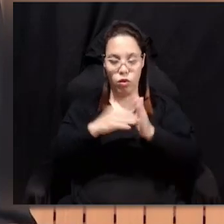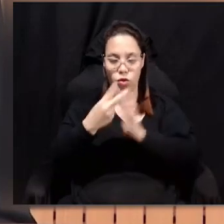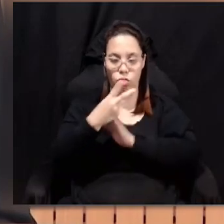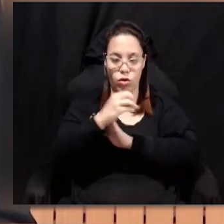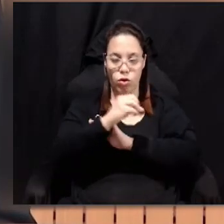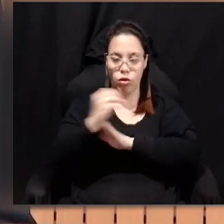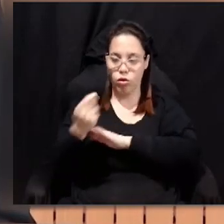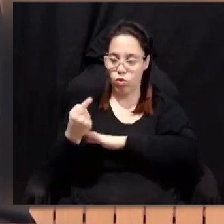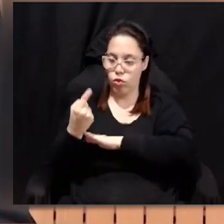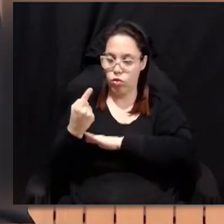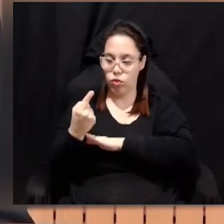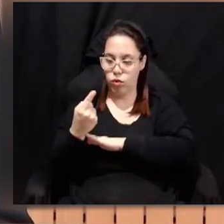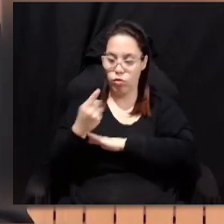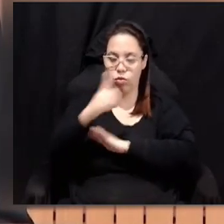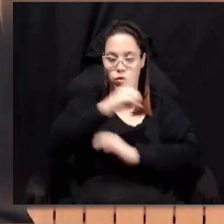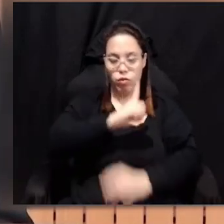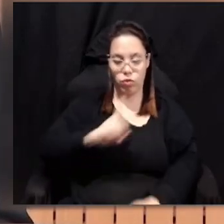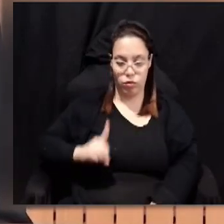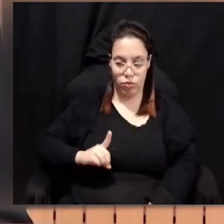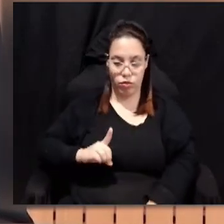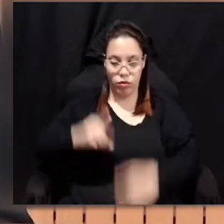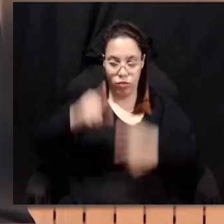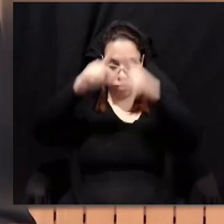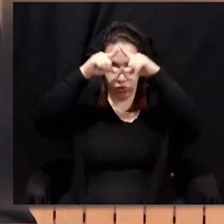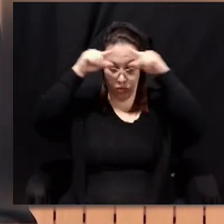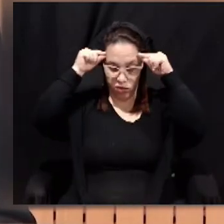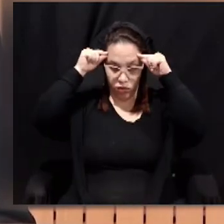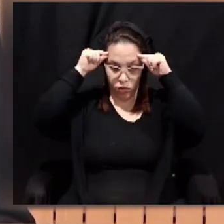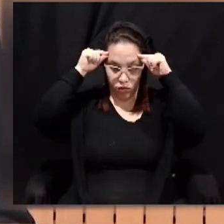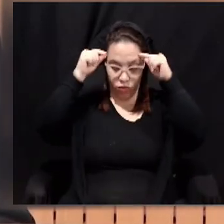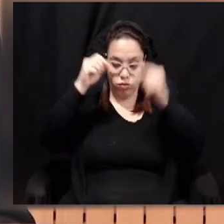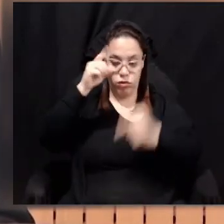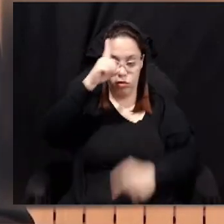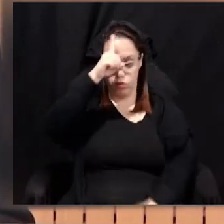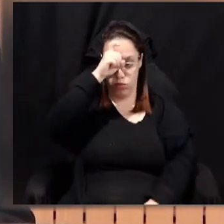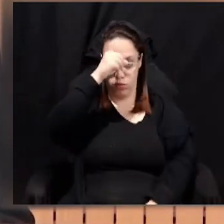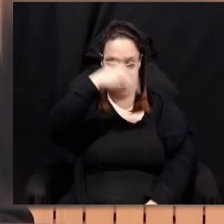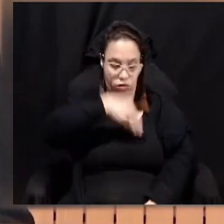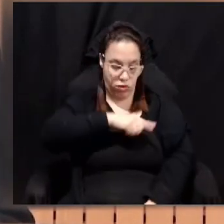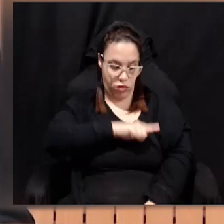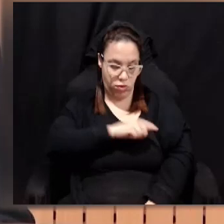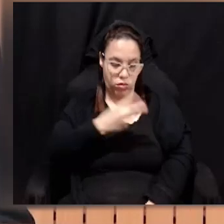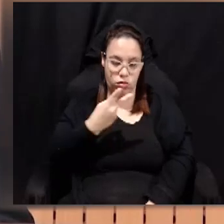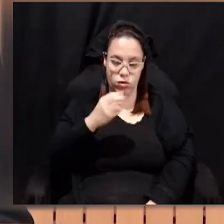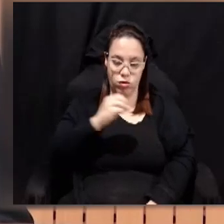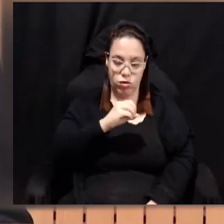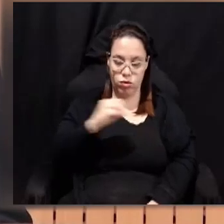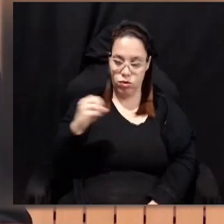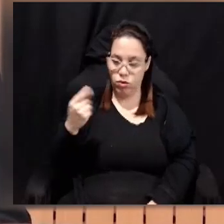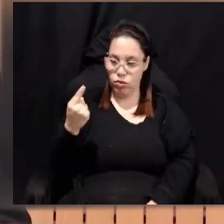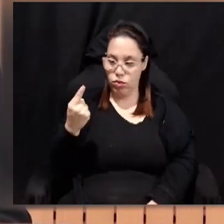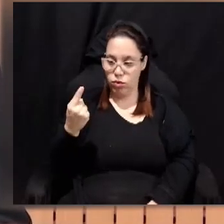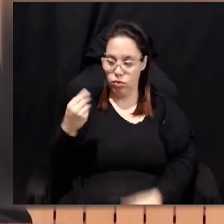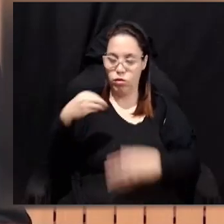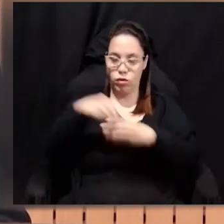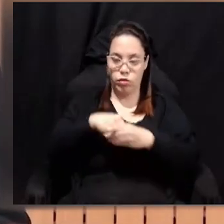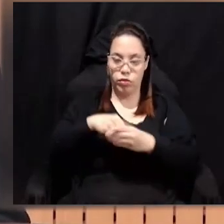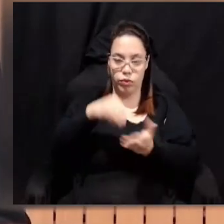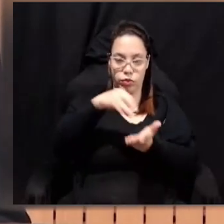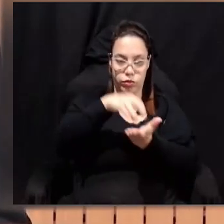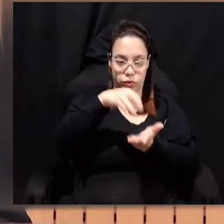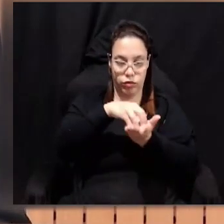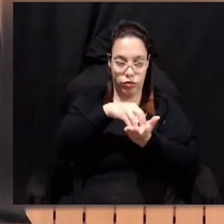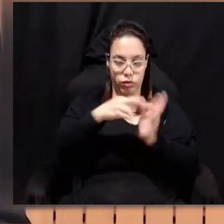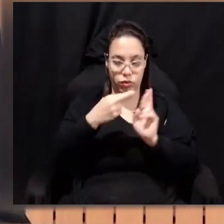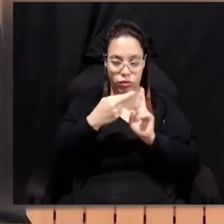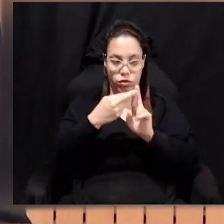de diretor-geral de enfermagem do Hospital Mário Gatti. Em 2001, ingressou no Centro de Referência em DST AIDS